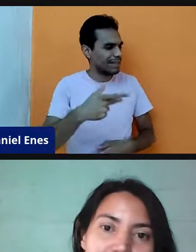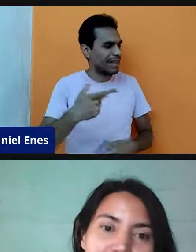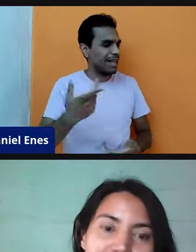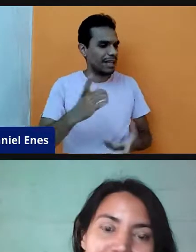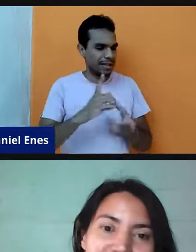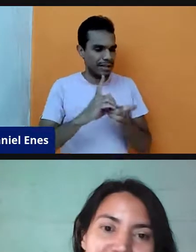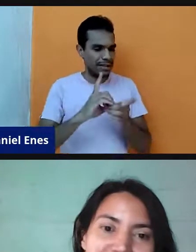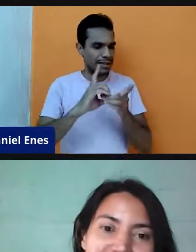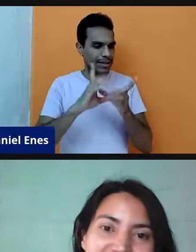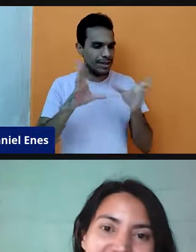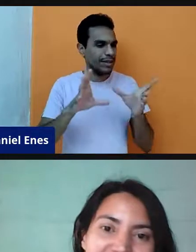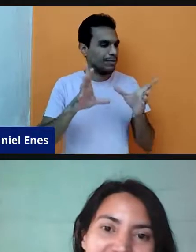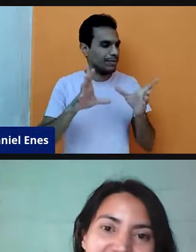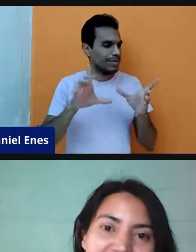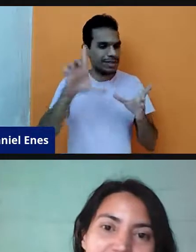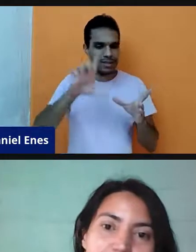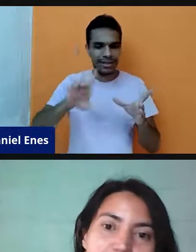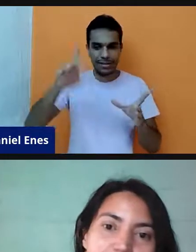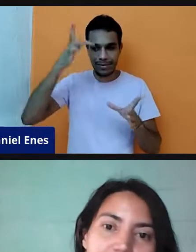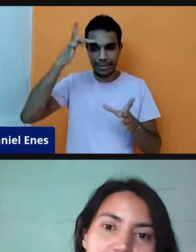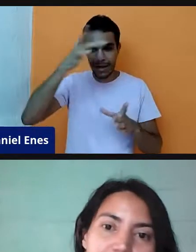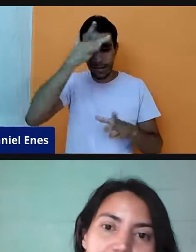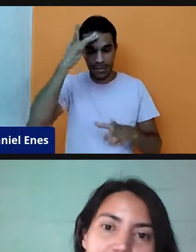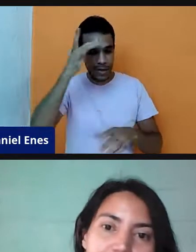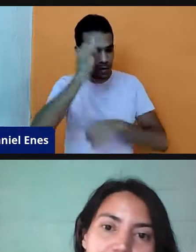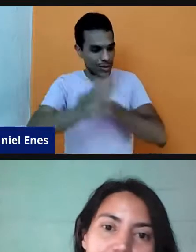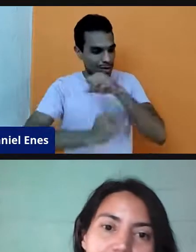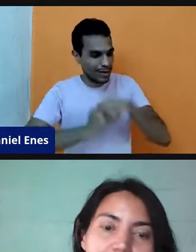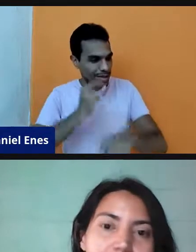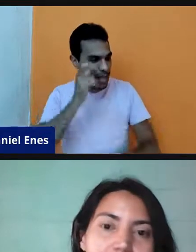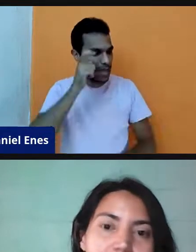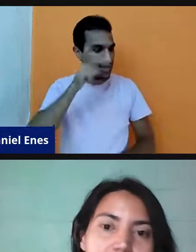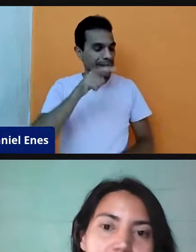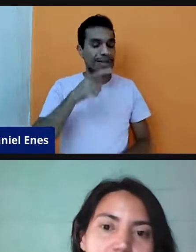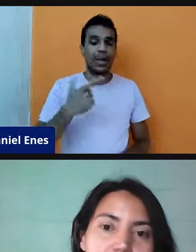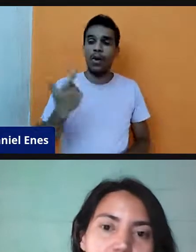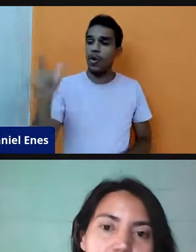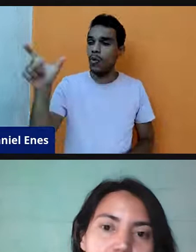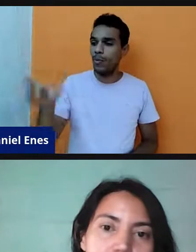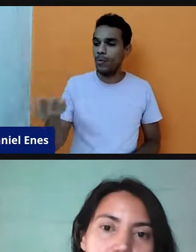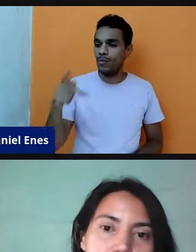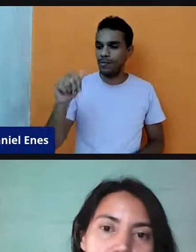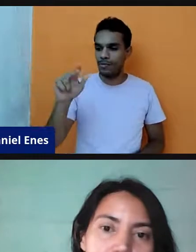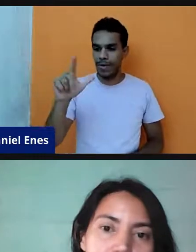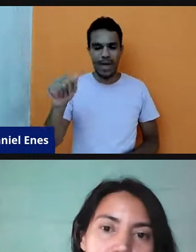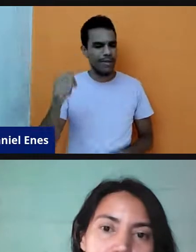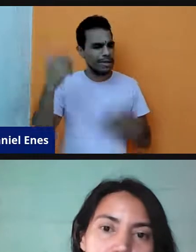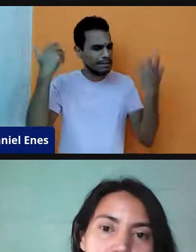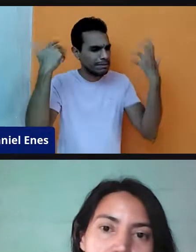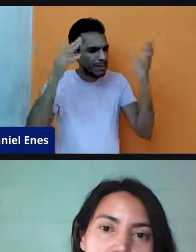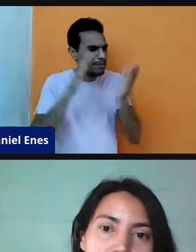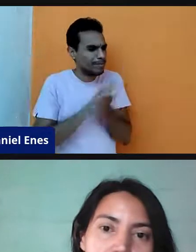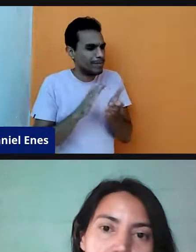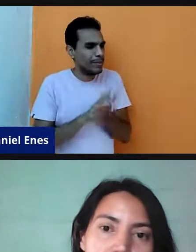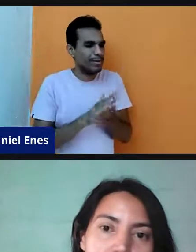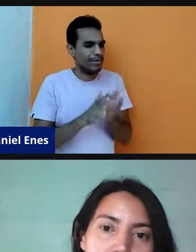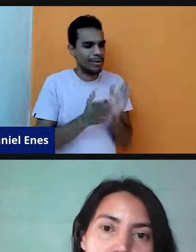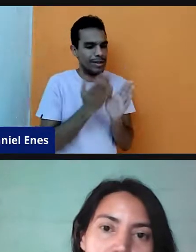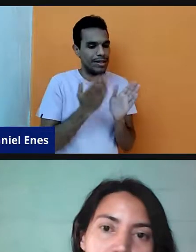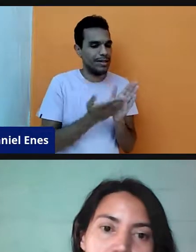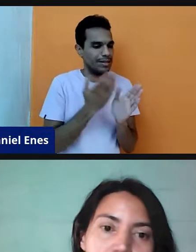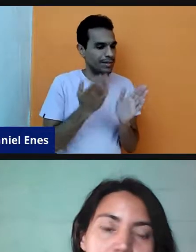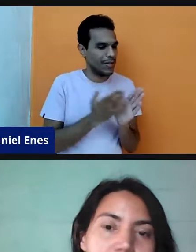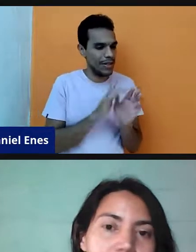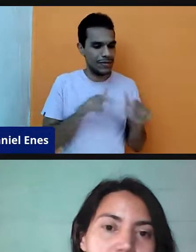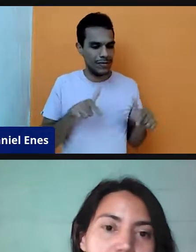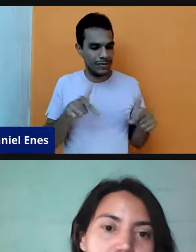os internautas. A Paula Massa está dando parabéns pela revista, né, pelas revistas, pela